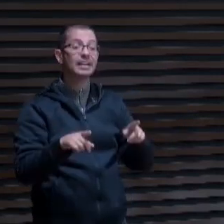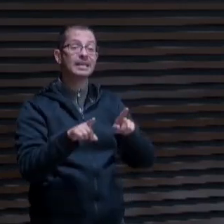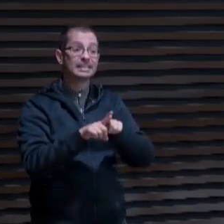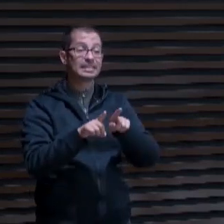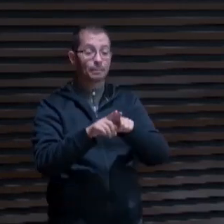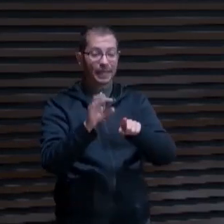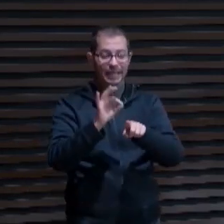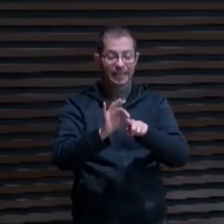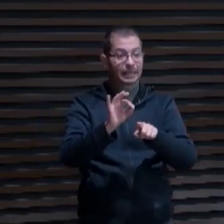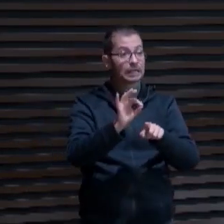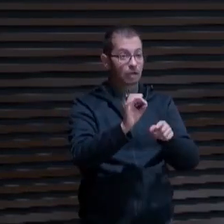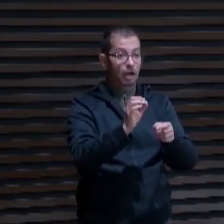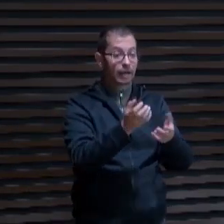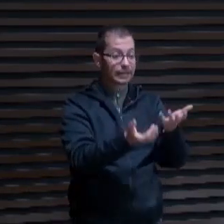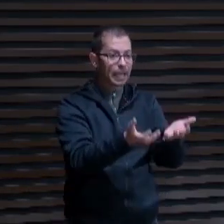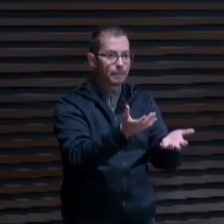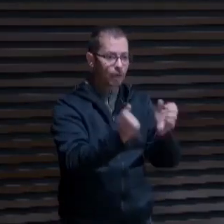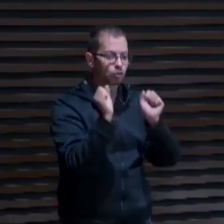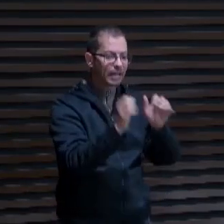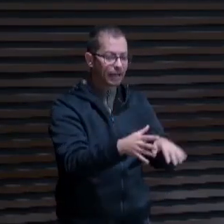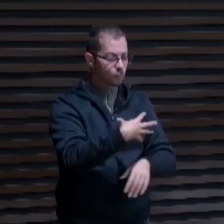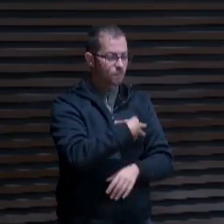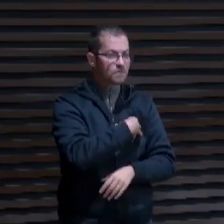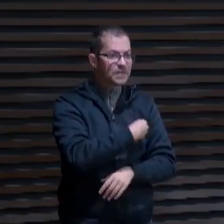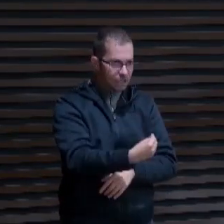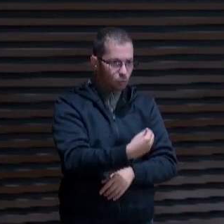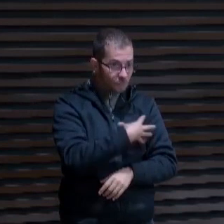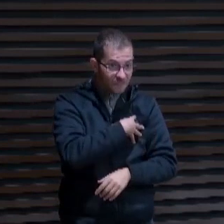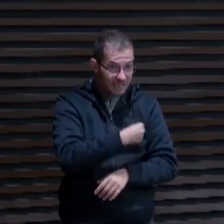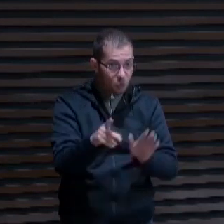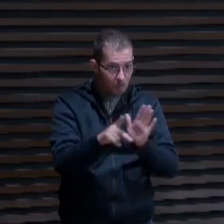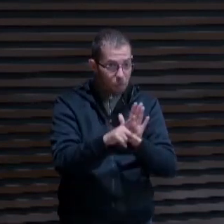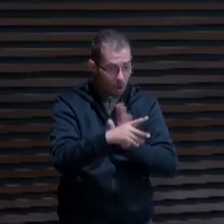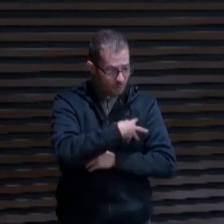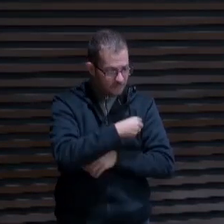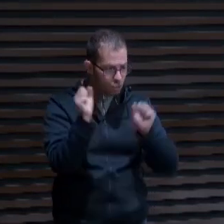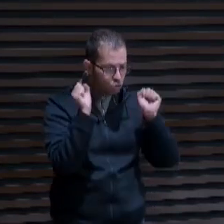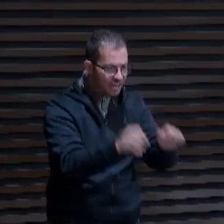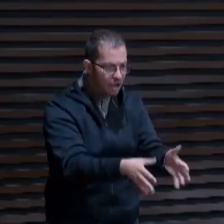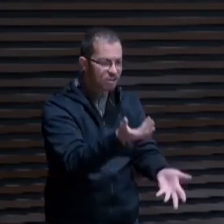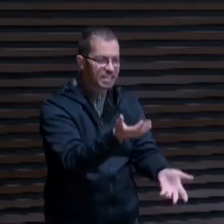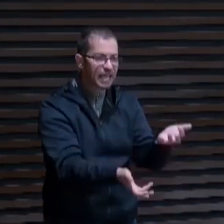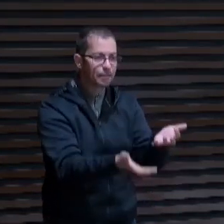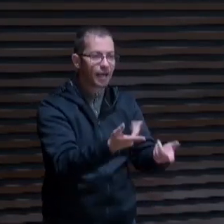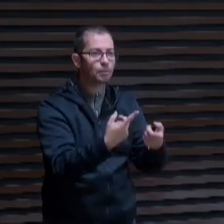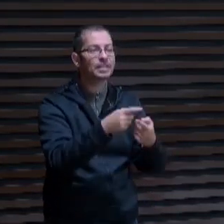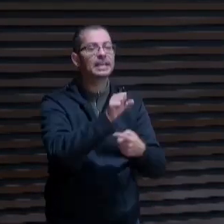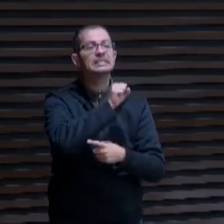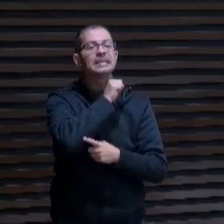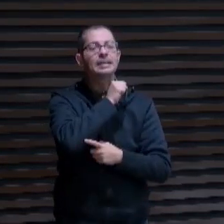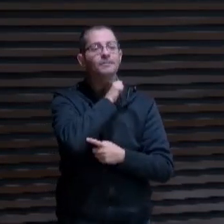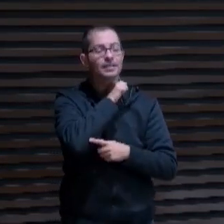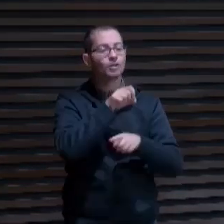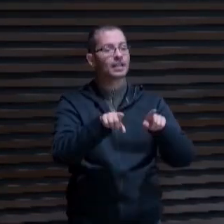queimaram os seus filhos e suas filhas como sacrifício, e deram-se à prática de